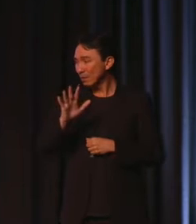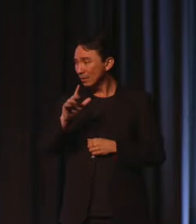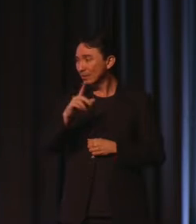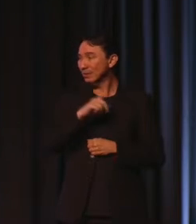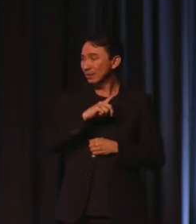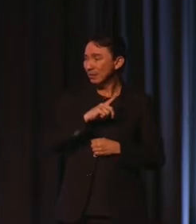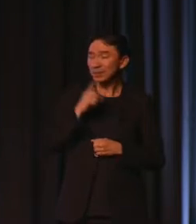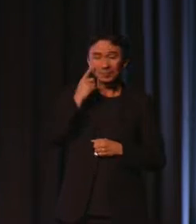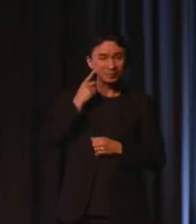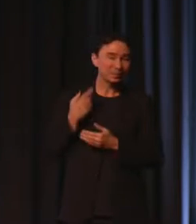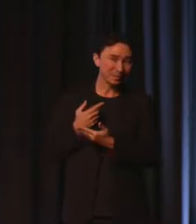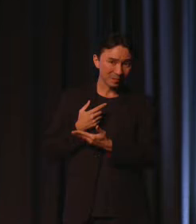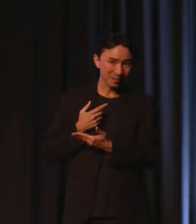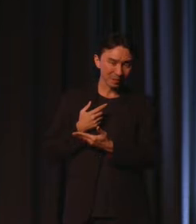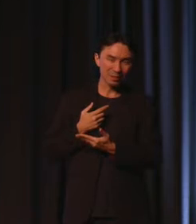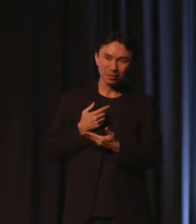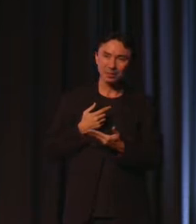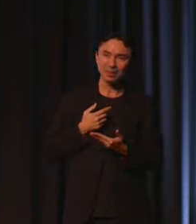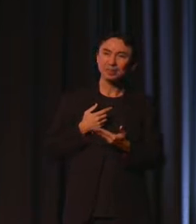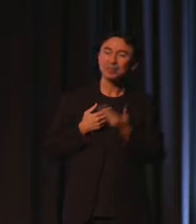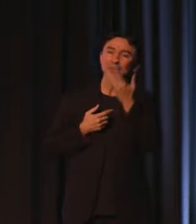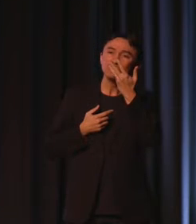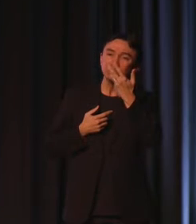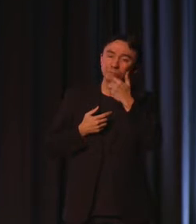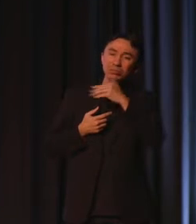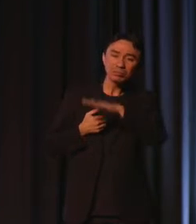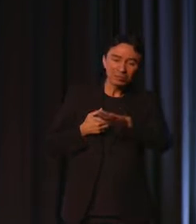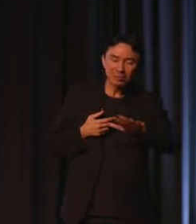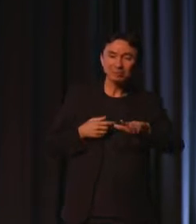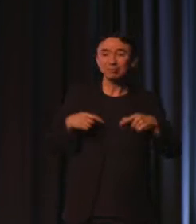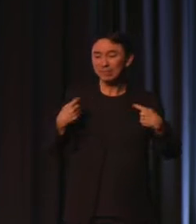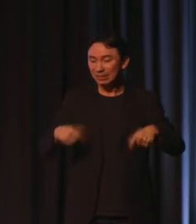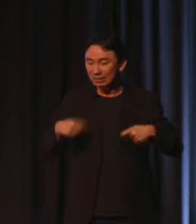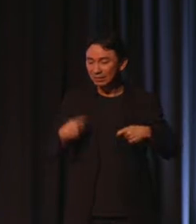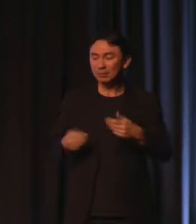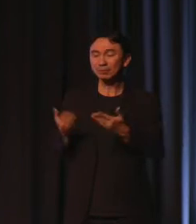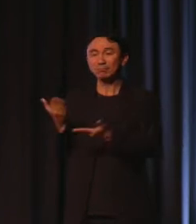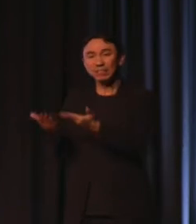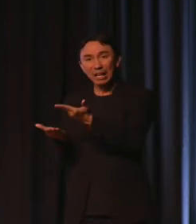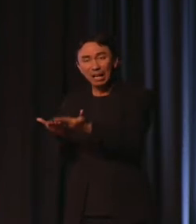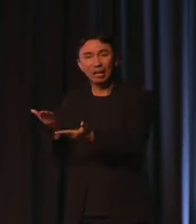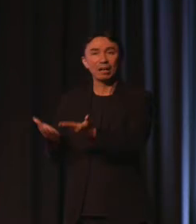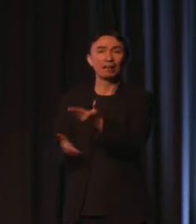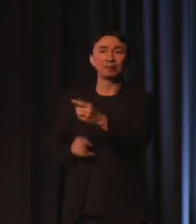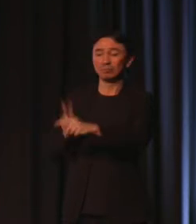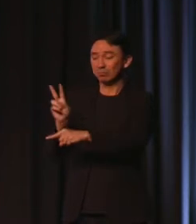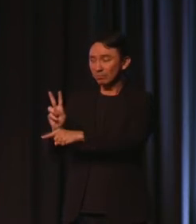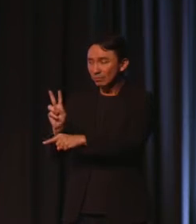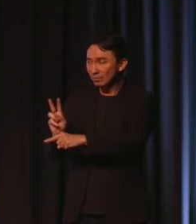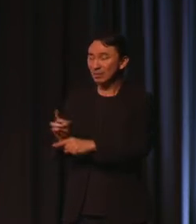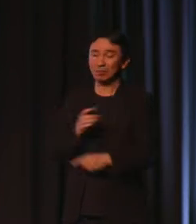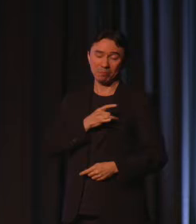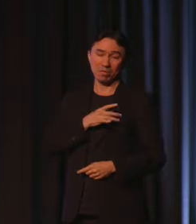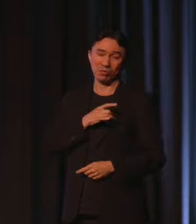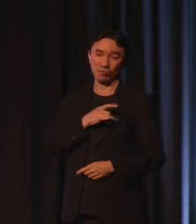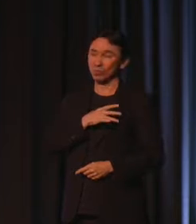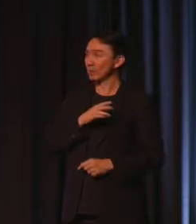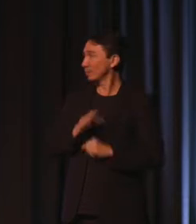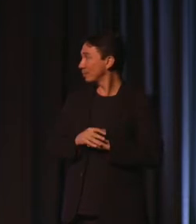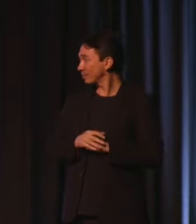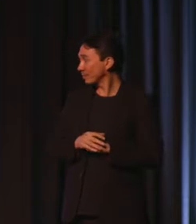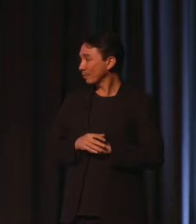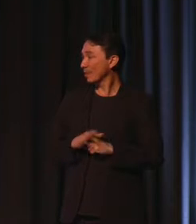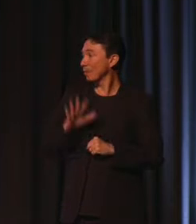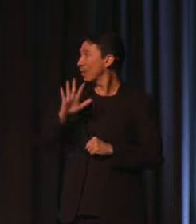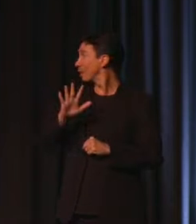nessa primeira fase mais infantil características de cuidado, de proteção, até de medo, e quando você vai para o adulto é realmente